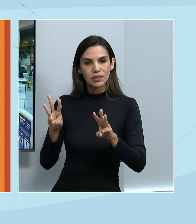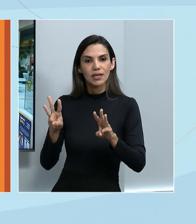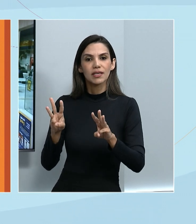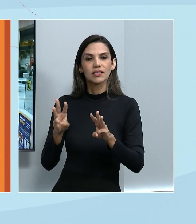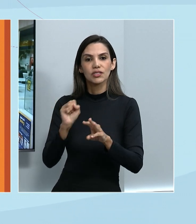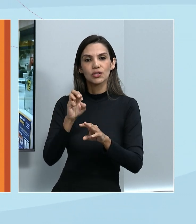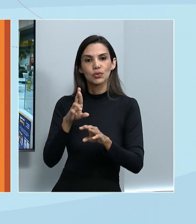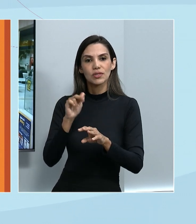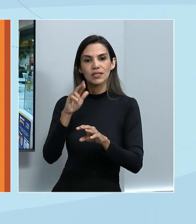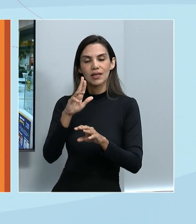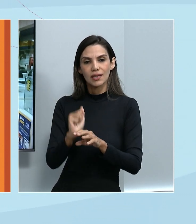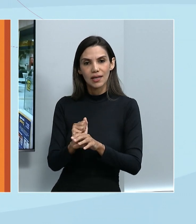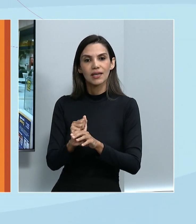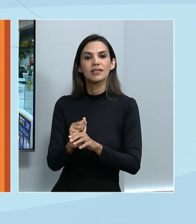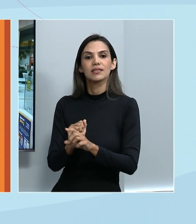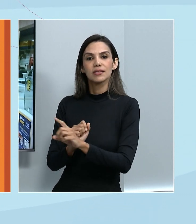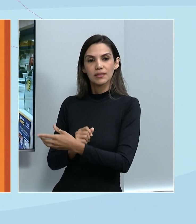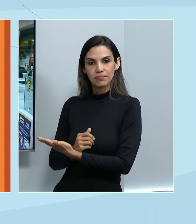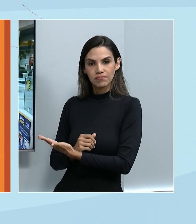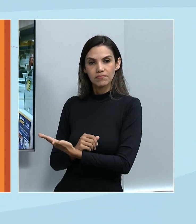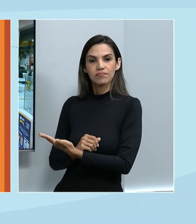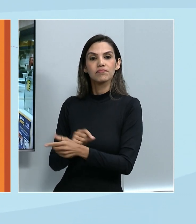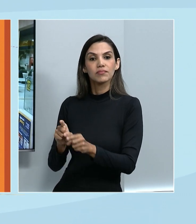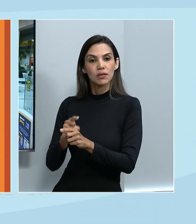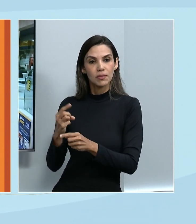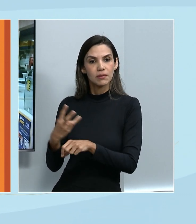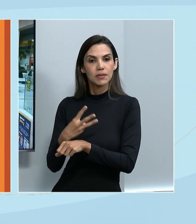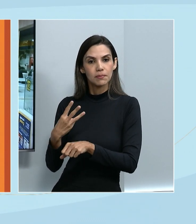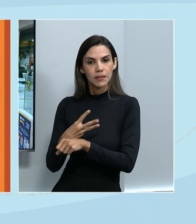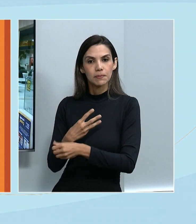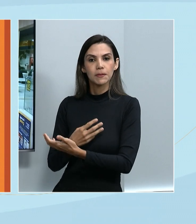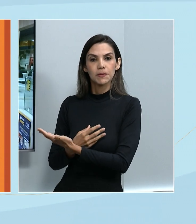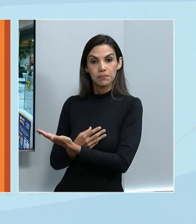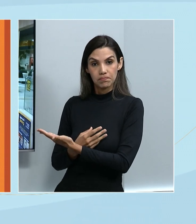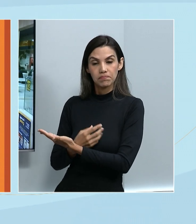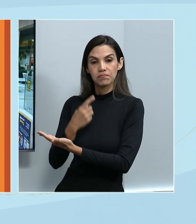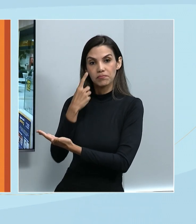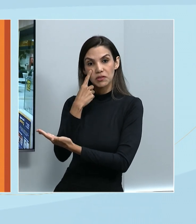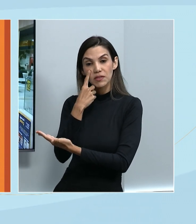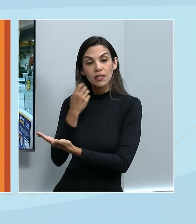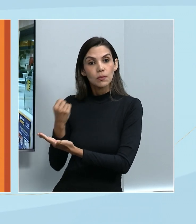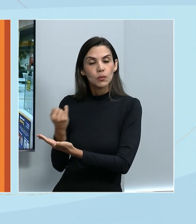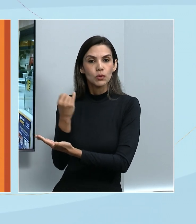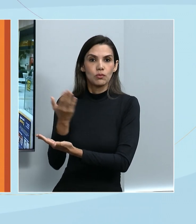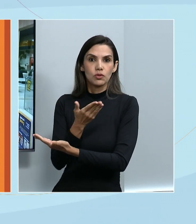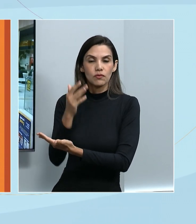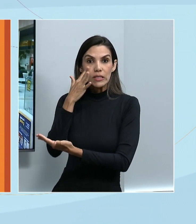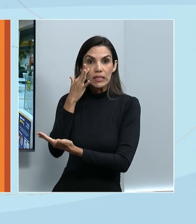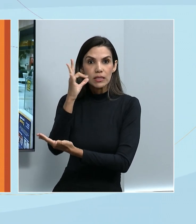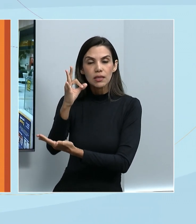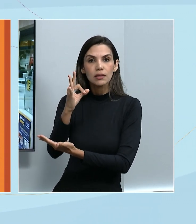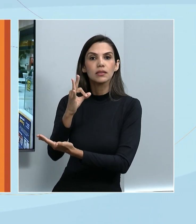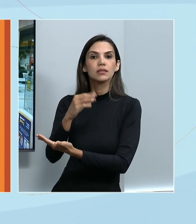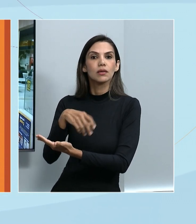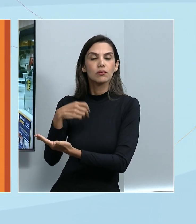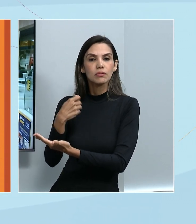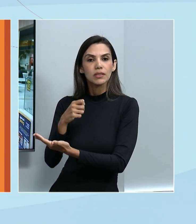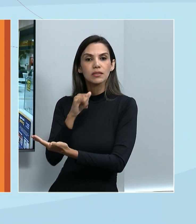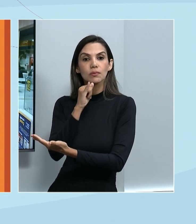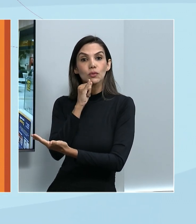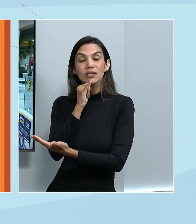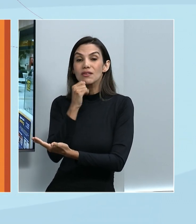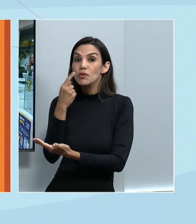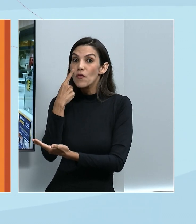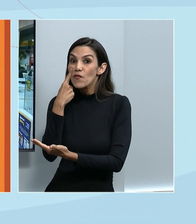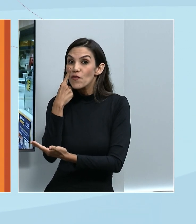aplicativo Serasa, que está tanto no Google Store quanto na App Store. O importante nesse momento é que as pessoas se atentem sempre a estar usando os nossos